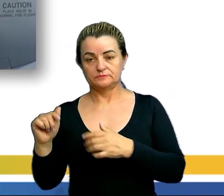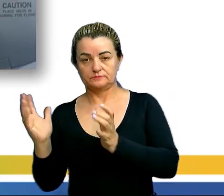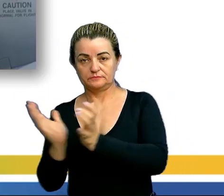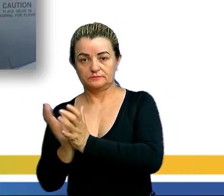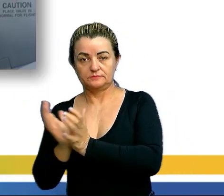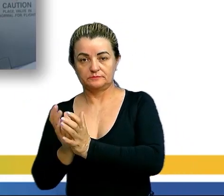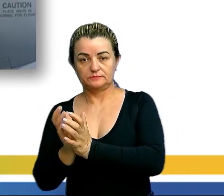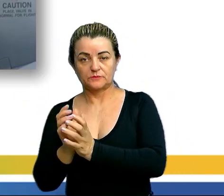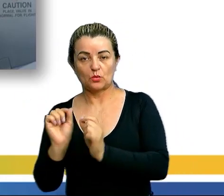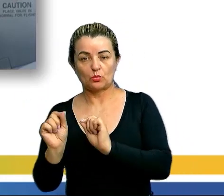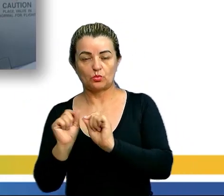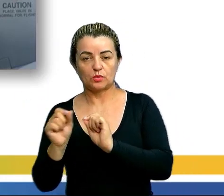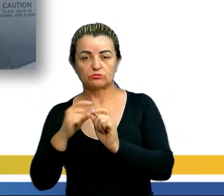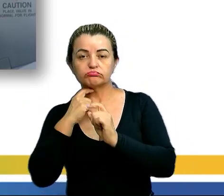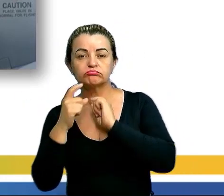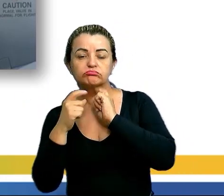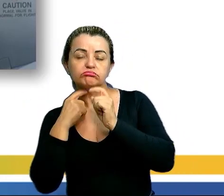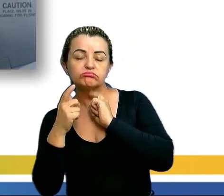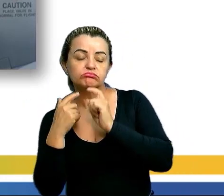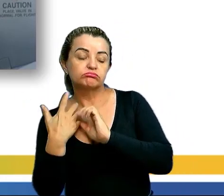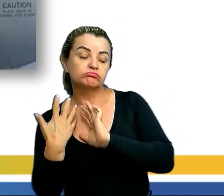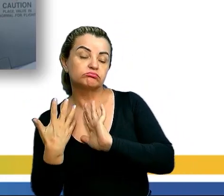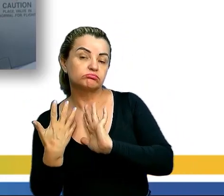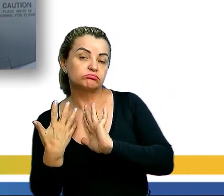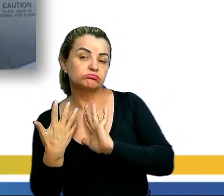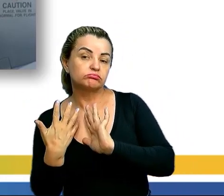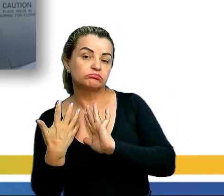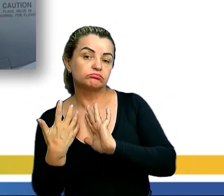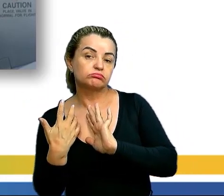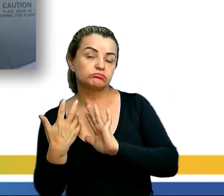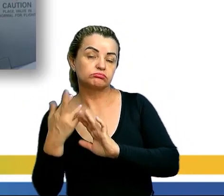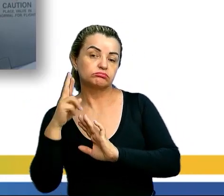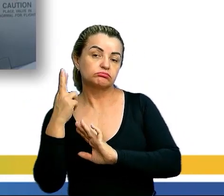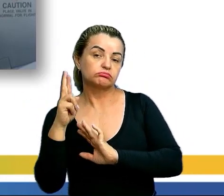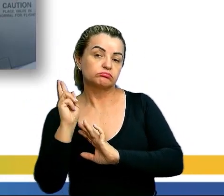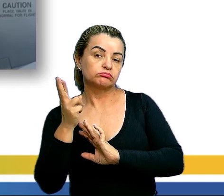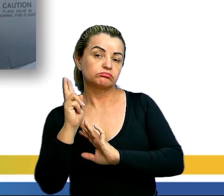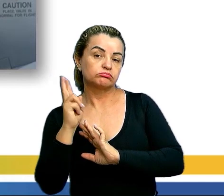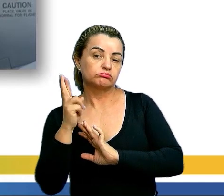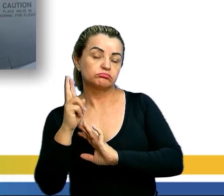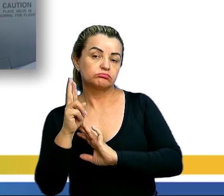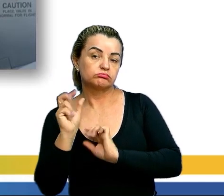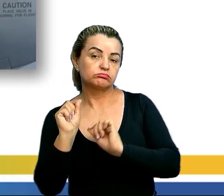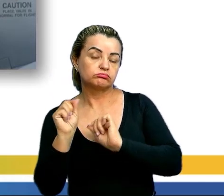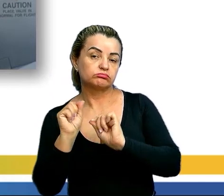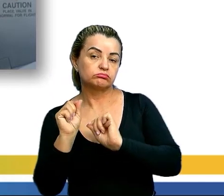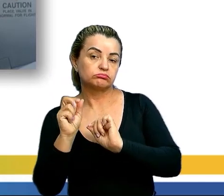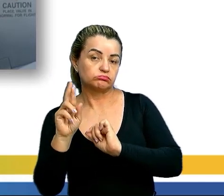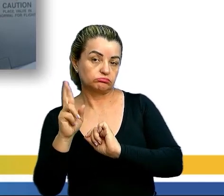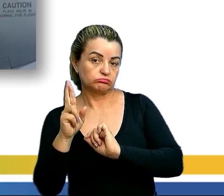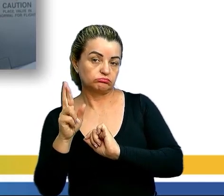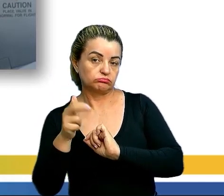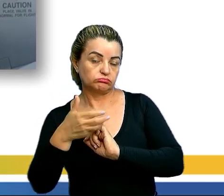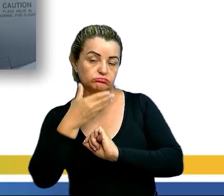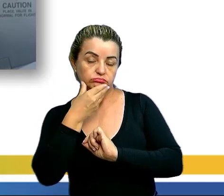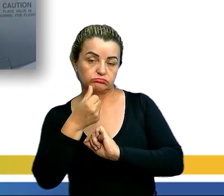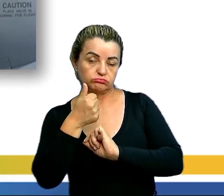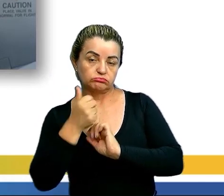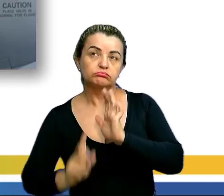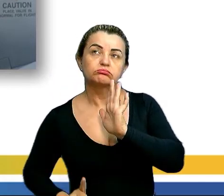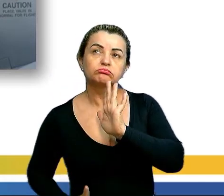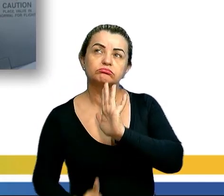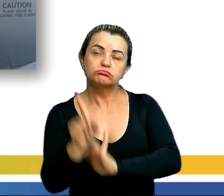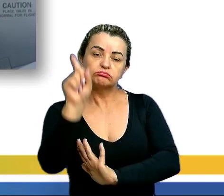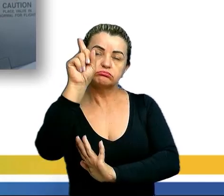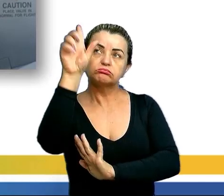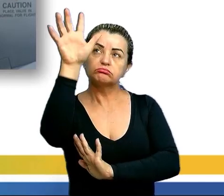né, pudessem se decidir. Então vai ser o episódio em que a Rússia vai lançar o primeiro homem, né, ao espaço, e